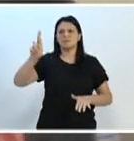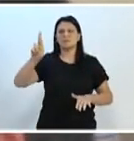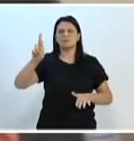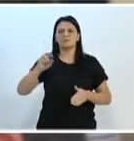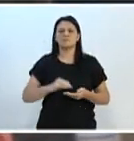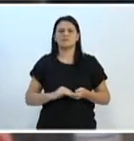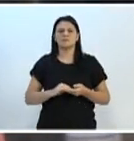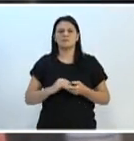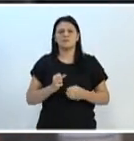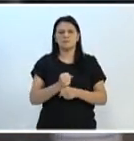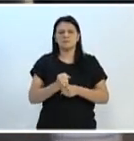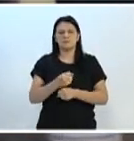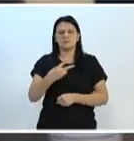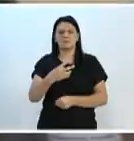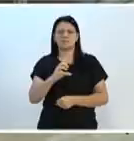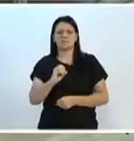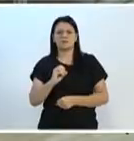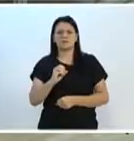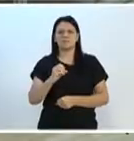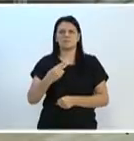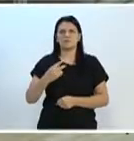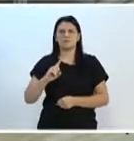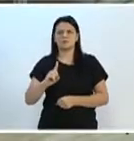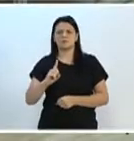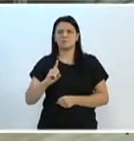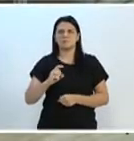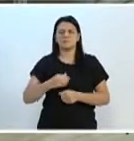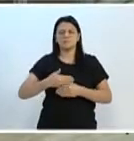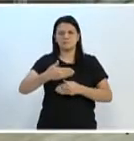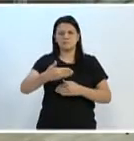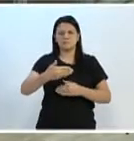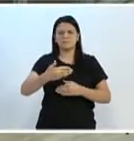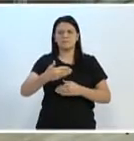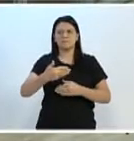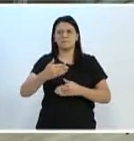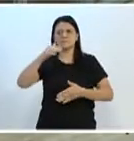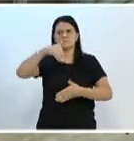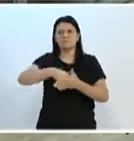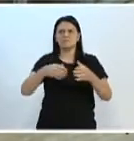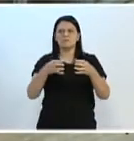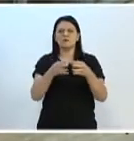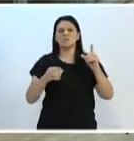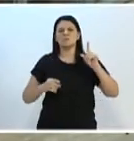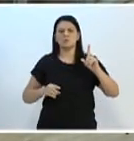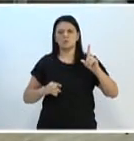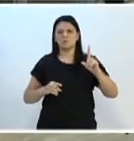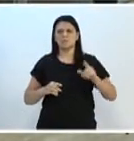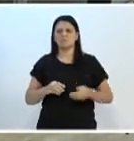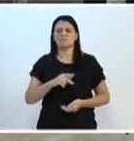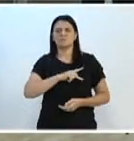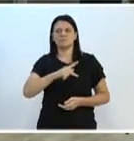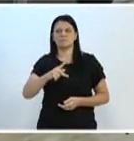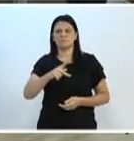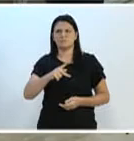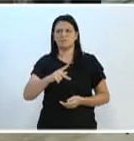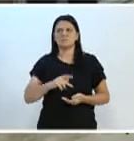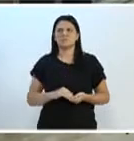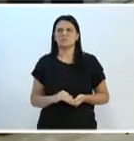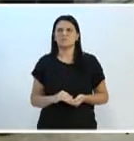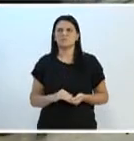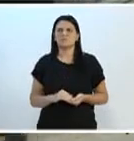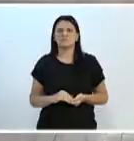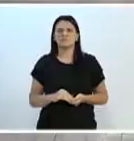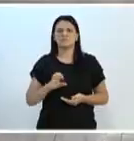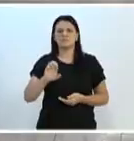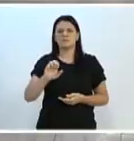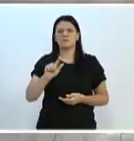biênio 2021-2022. Declaro eleita a chapa 1. Presidente, vereador